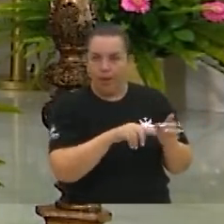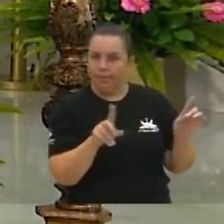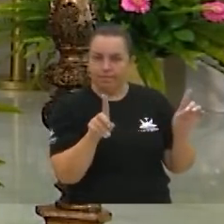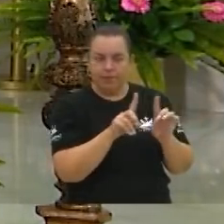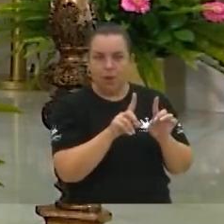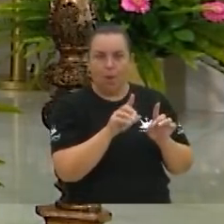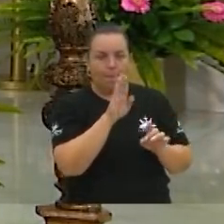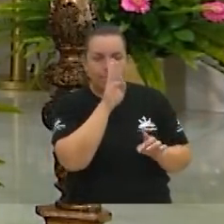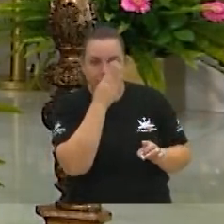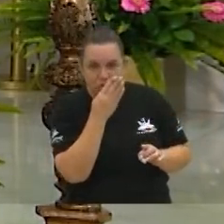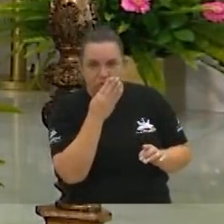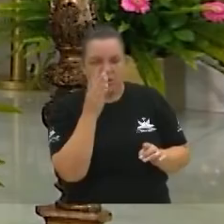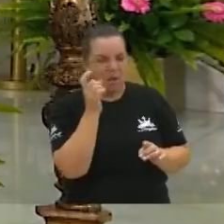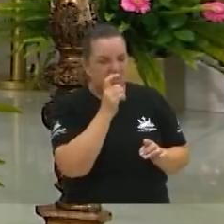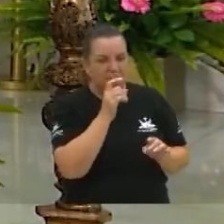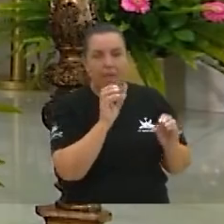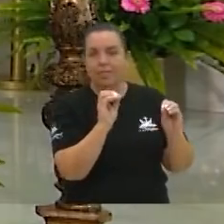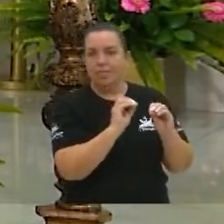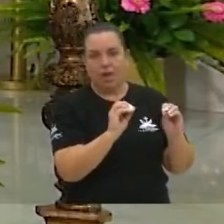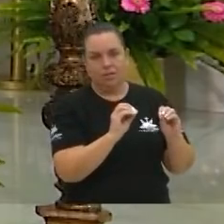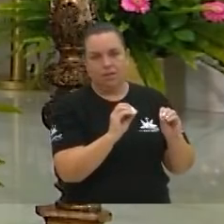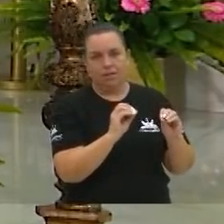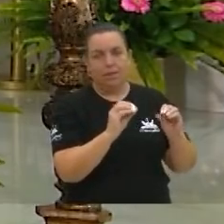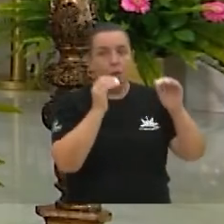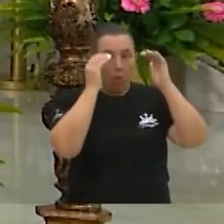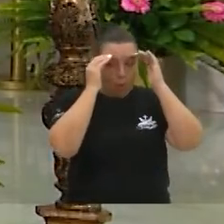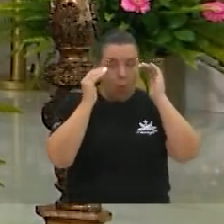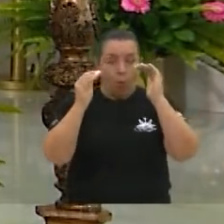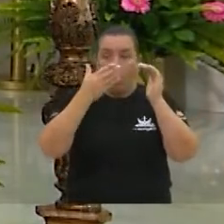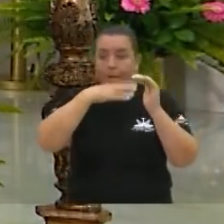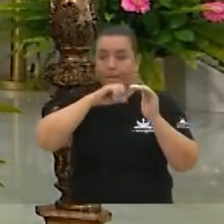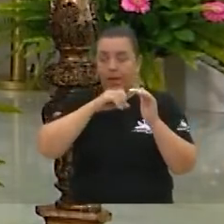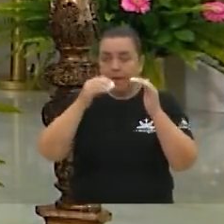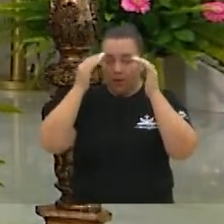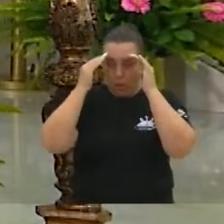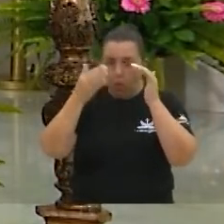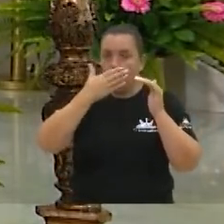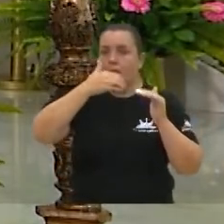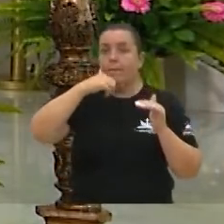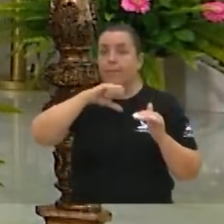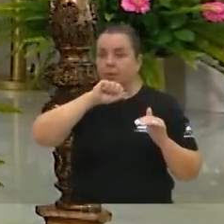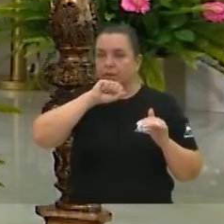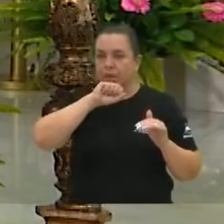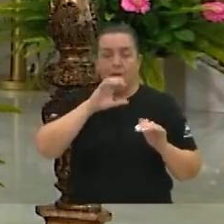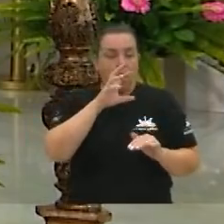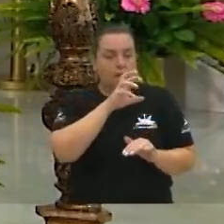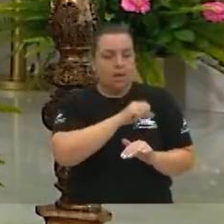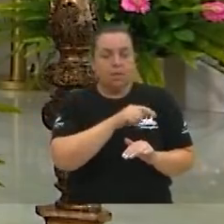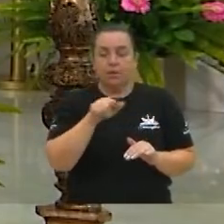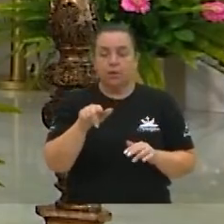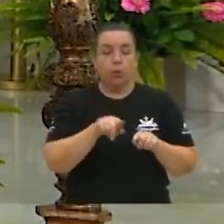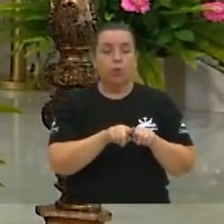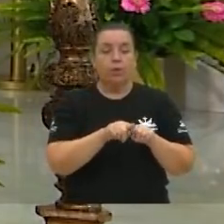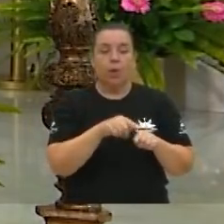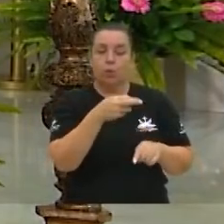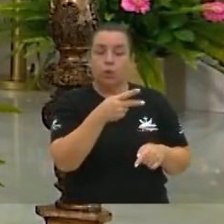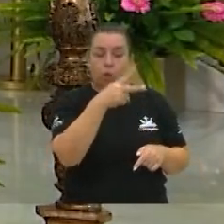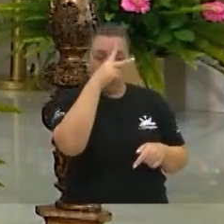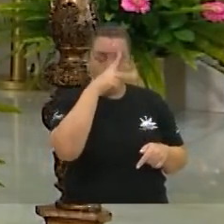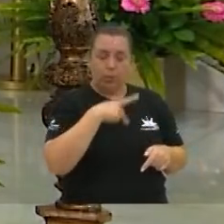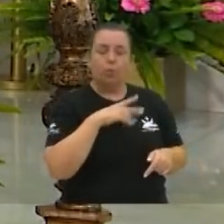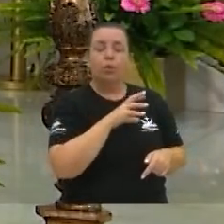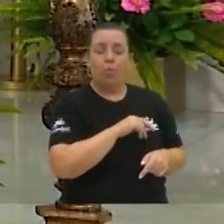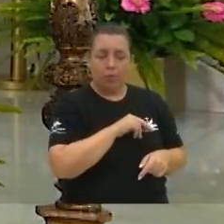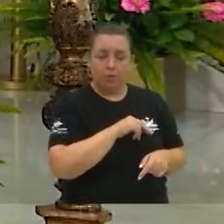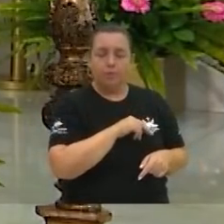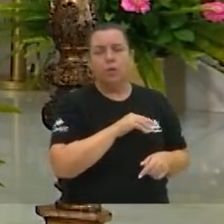levantarás falso testemunho honra teu pai e tua mãe ama teu próximo como a ti mesmo